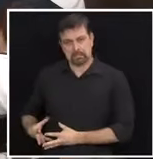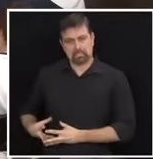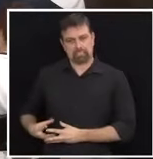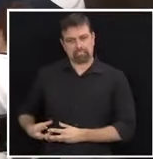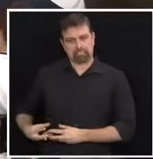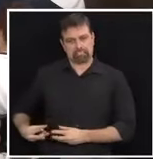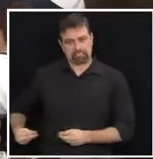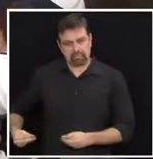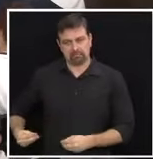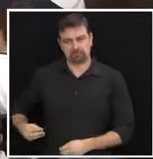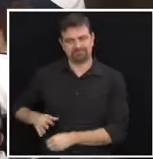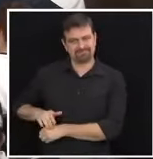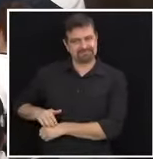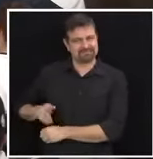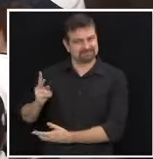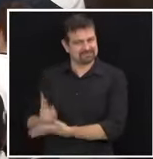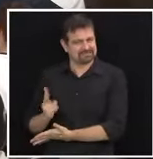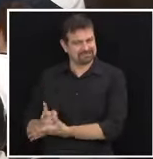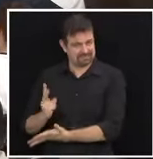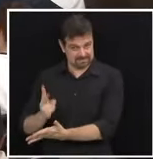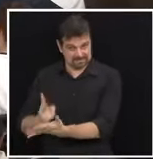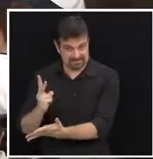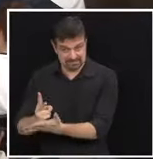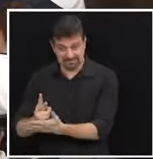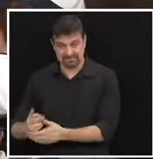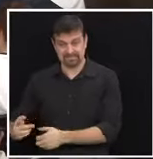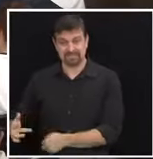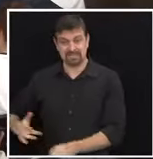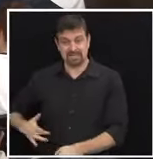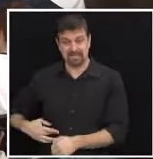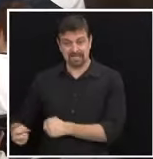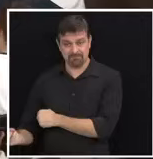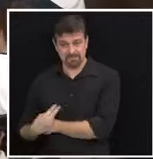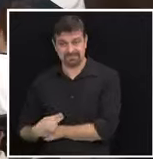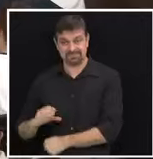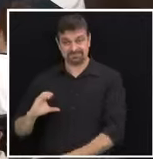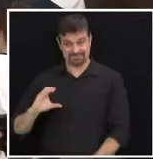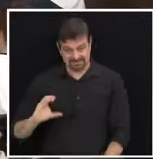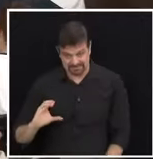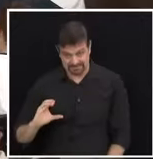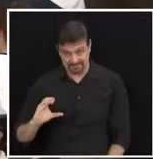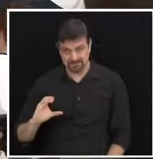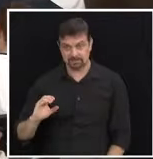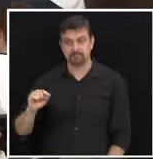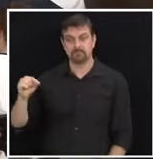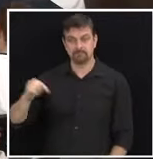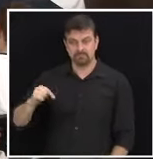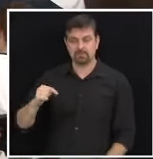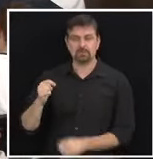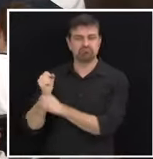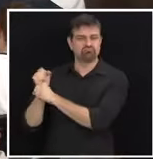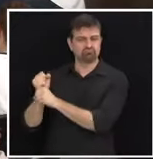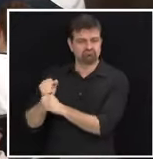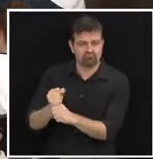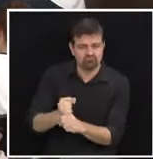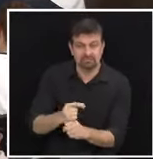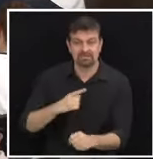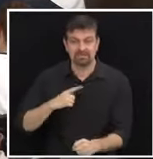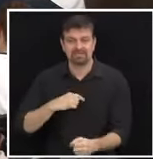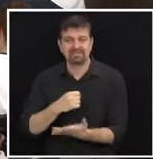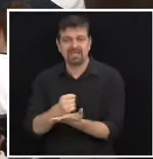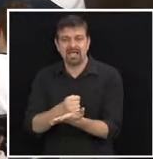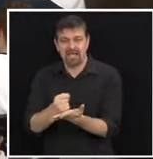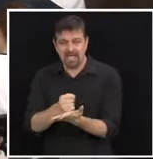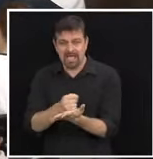fica crônico, danifica mais o fígado, pode chegar a uma cirrose hepática. Nos últimos anos surgiram pelo